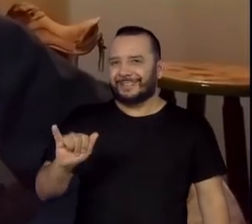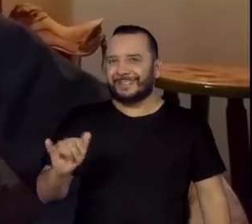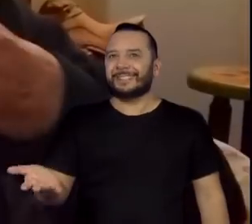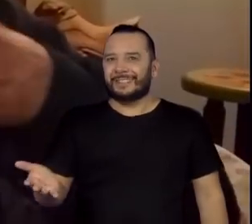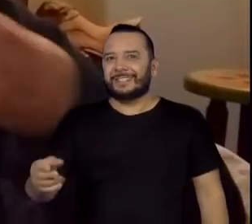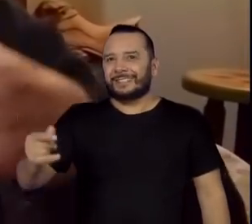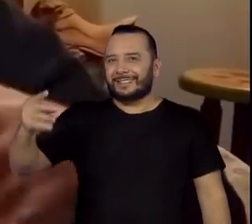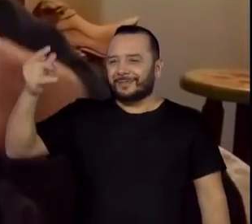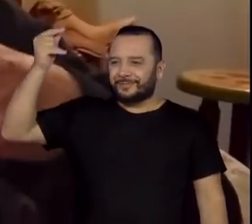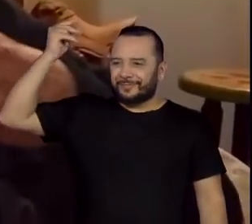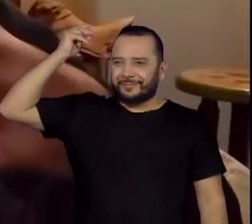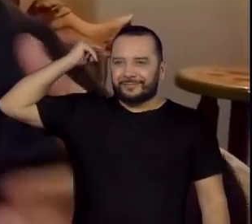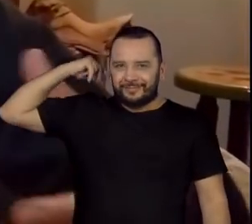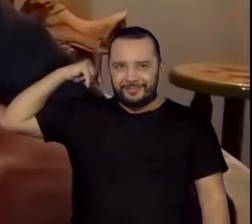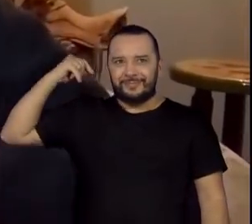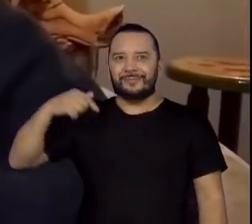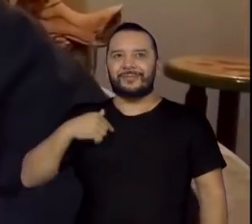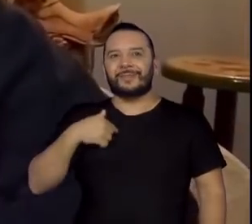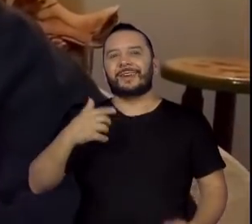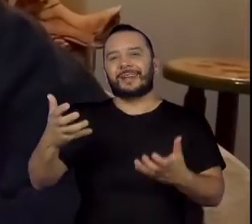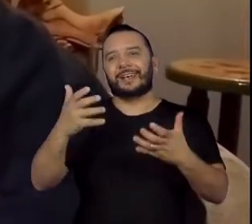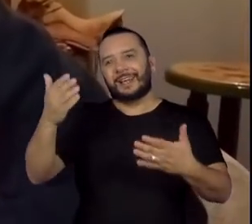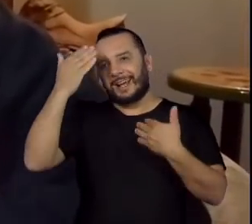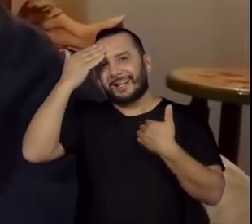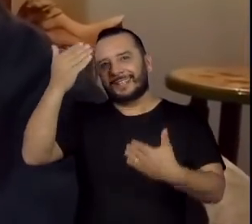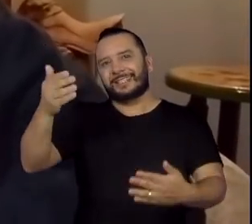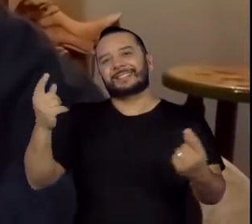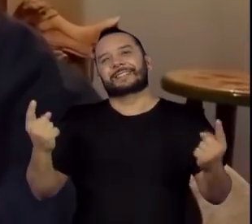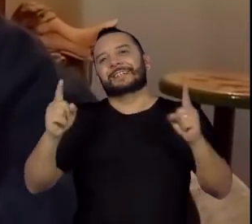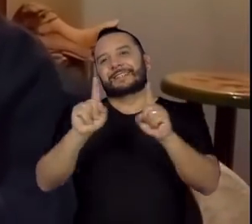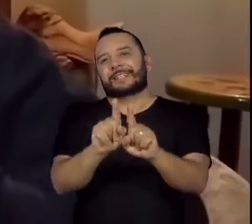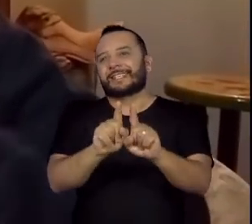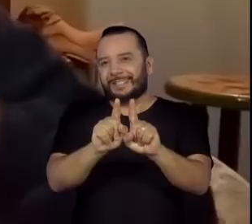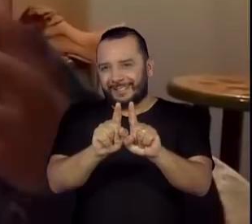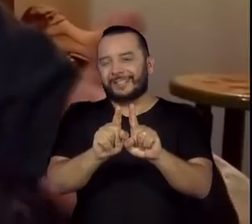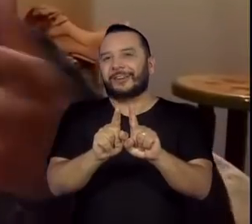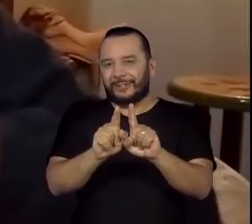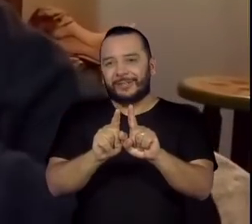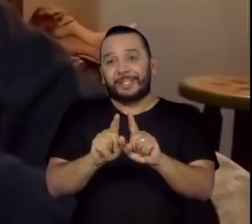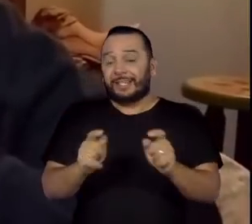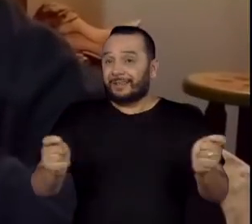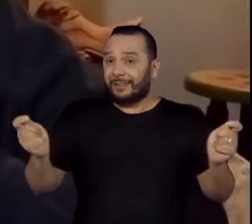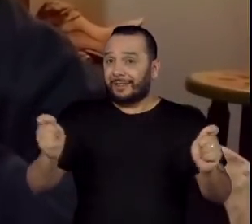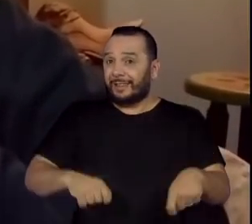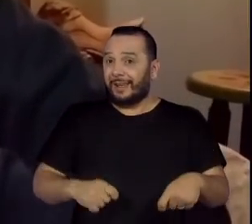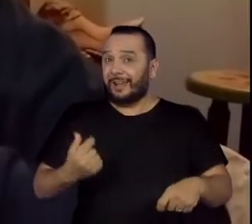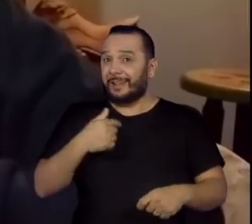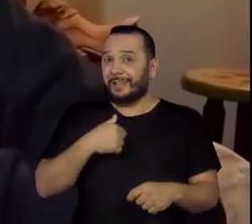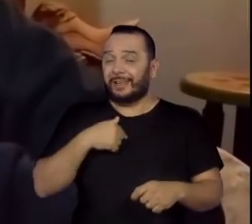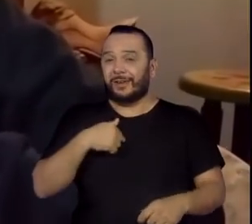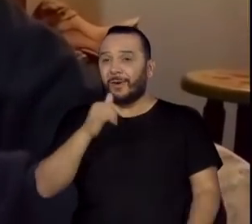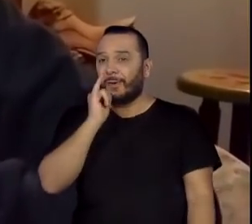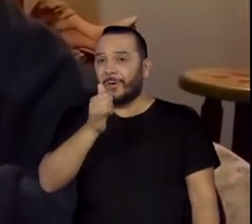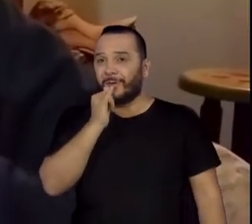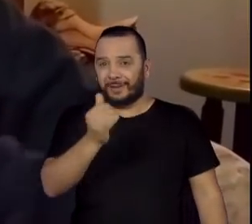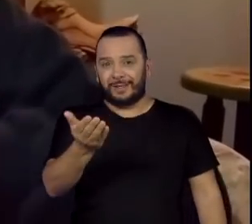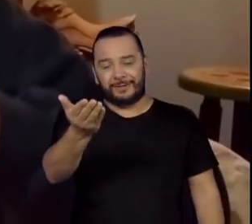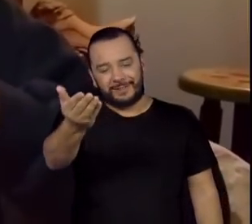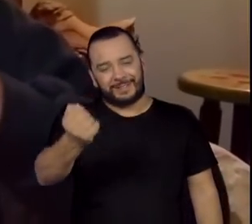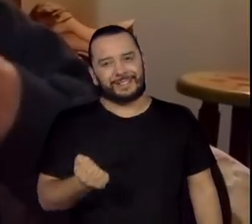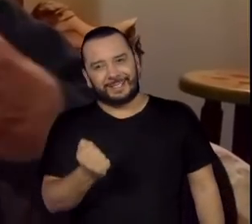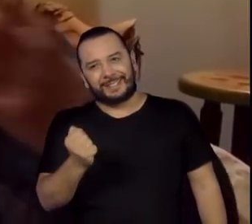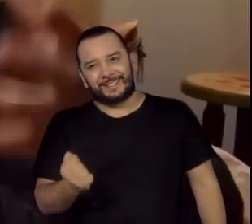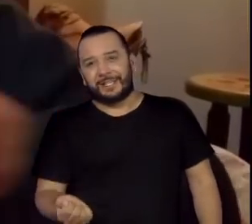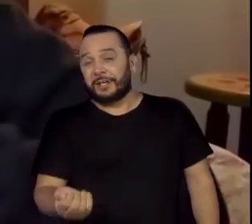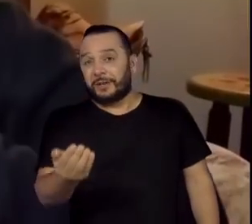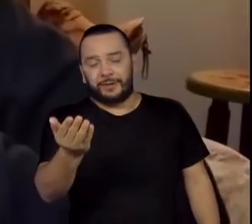tempo! Prazer, tenho que agradecer ao programa Persona por me permitir aqui falar um pouco sobre você, que foi